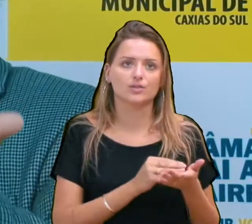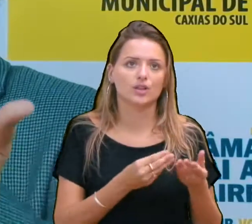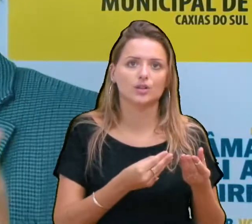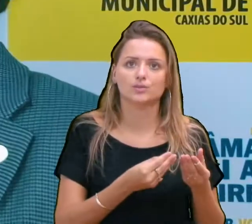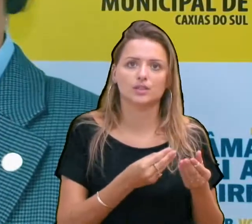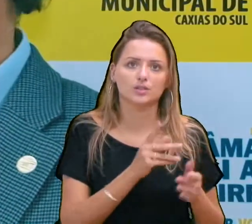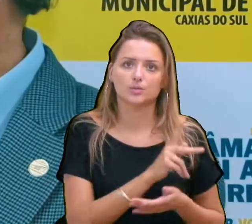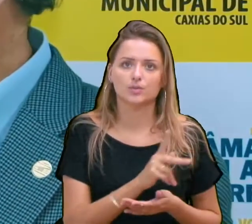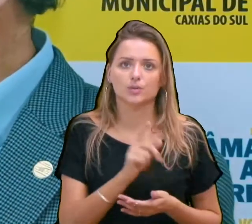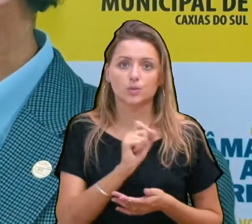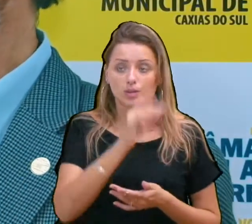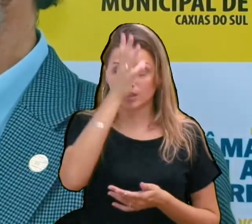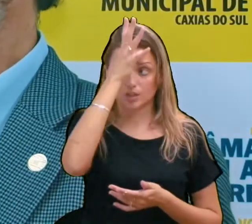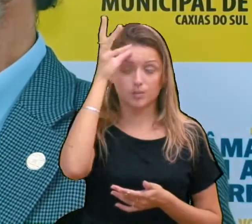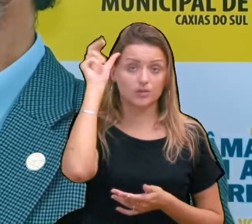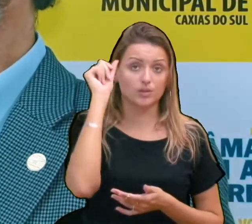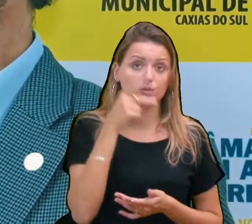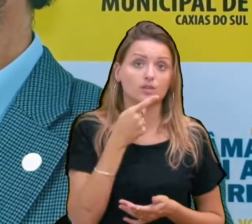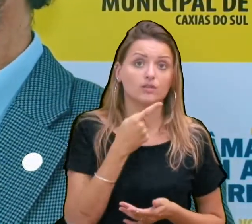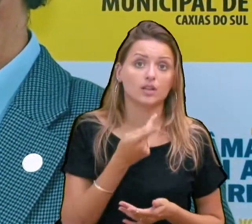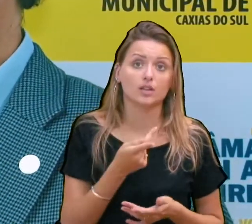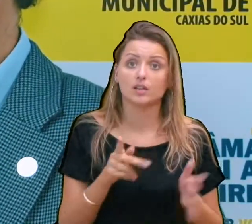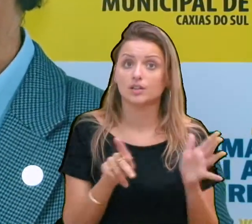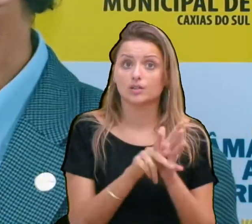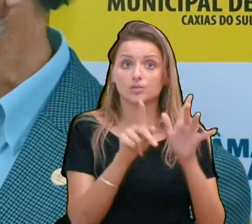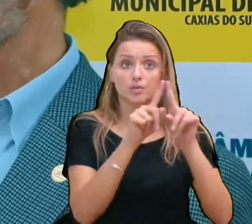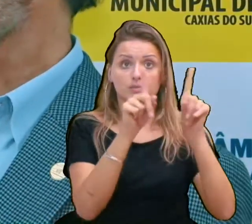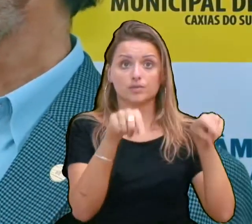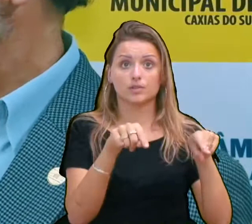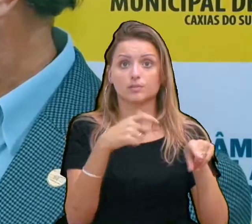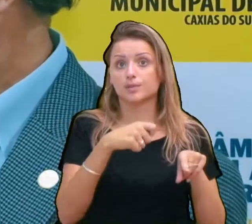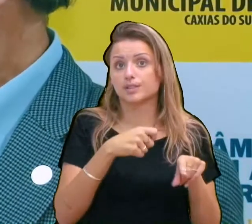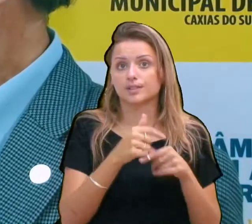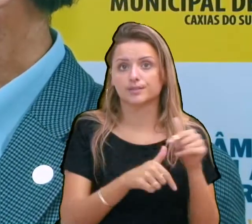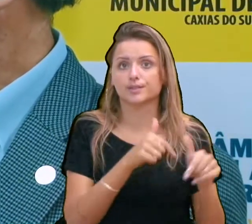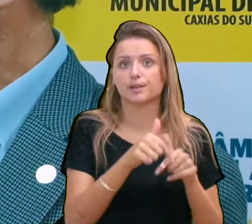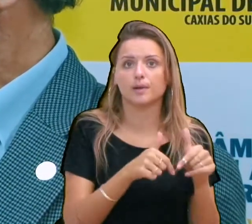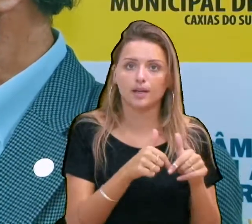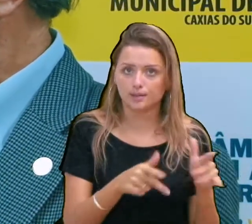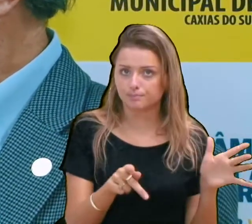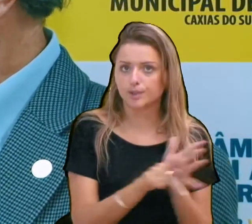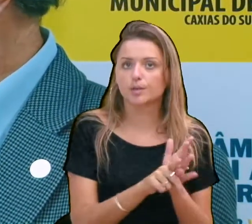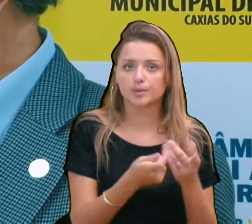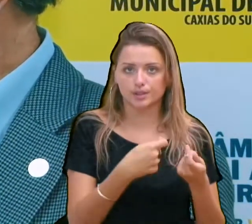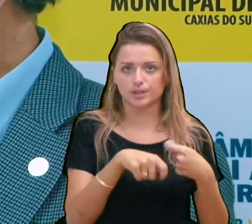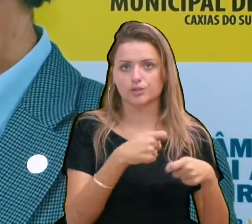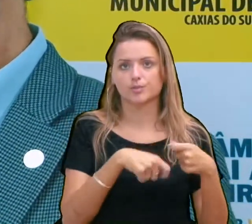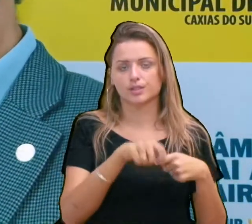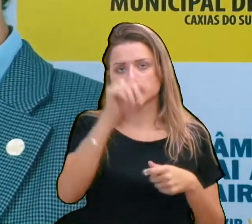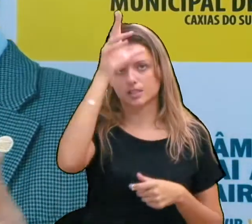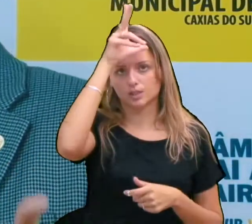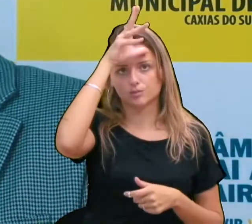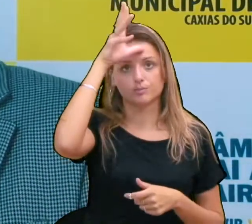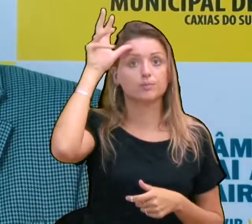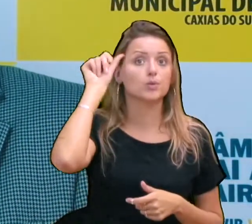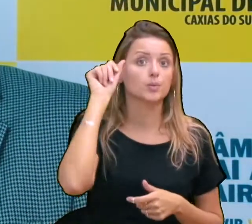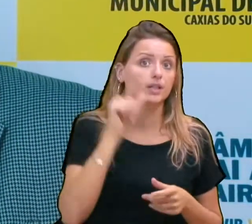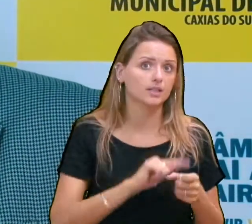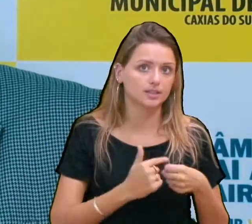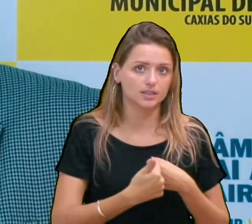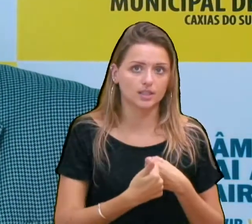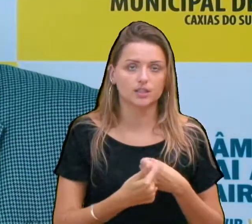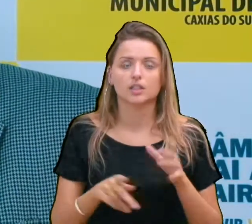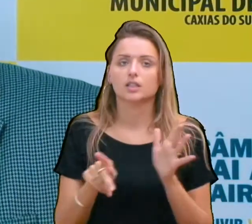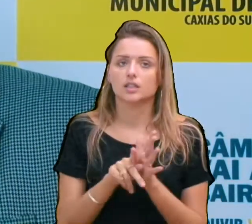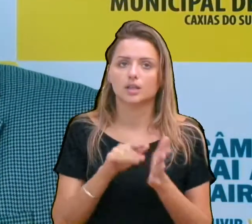O que a prefeitura está dizendo é que os seus funcionários têm que estar na administração pública e, segundo a